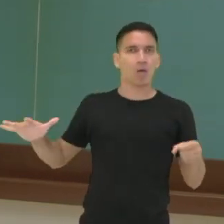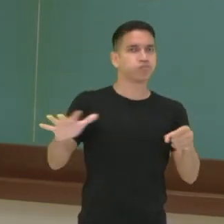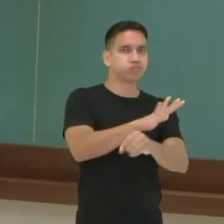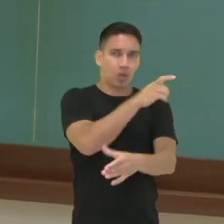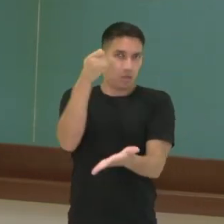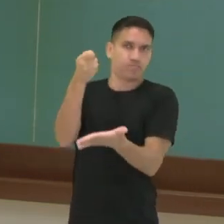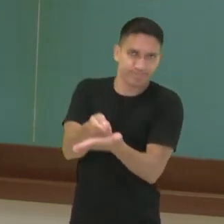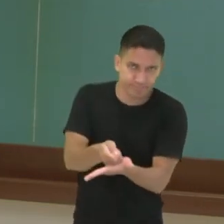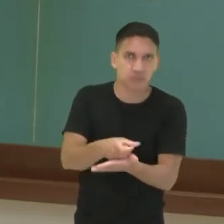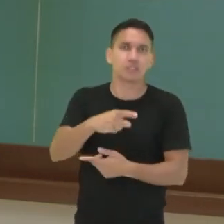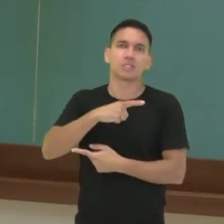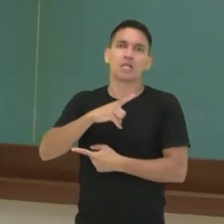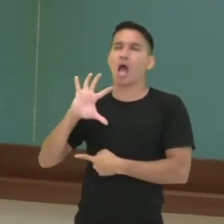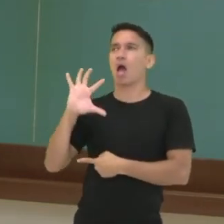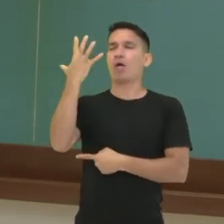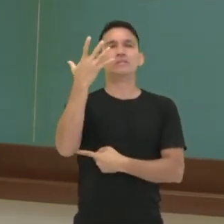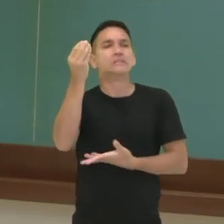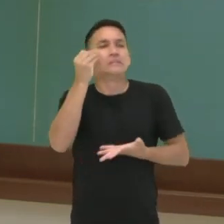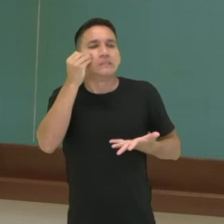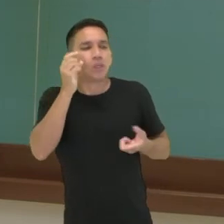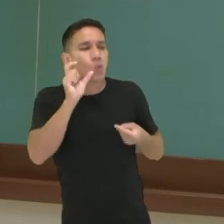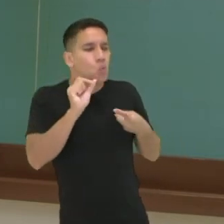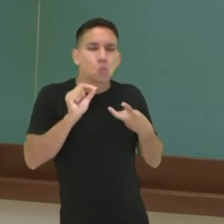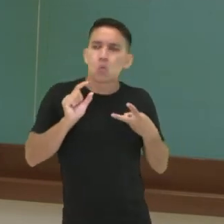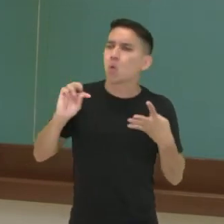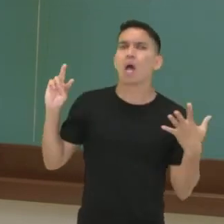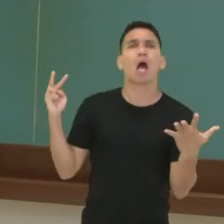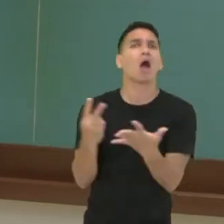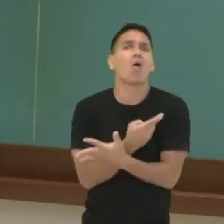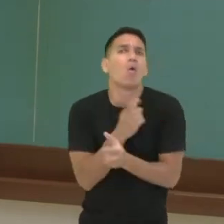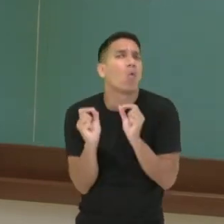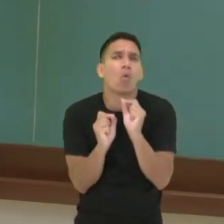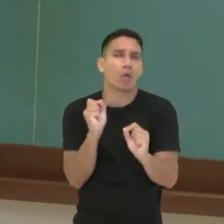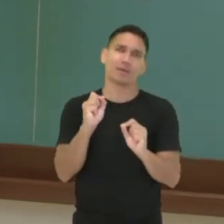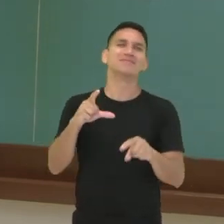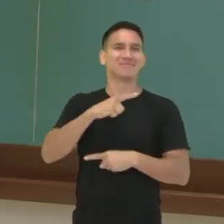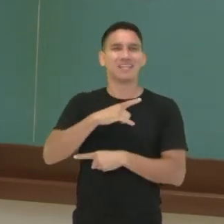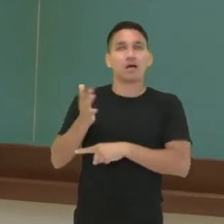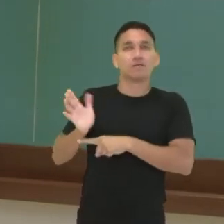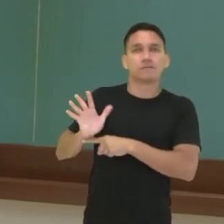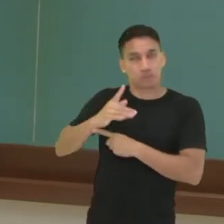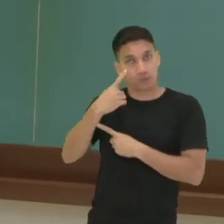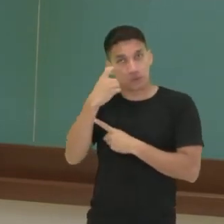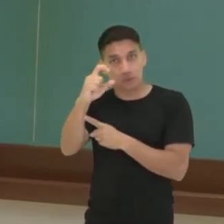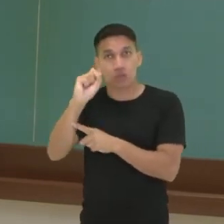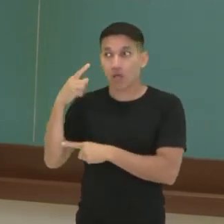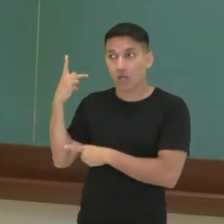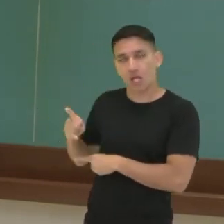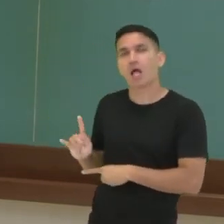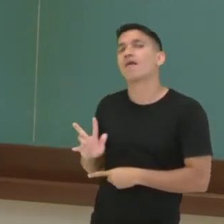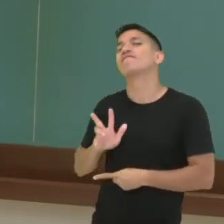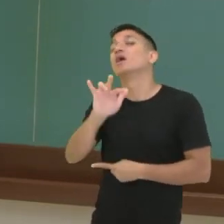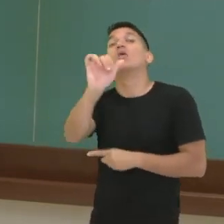totalitarismo, esse fenômeno, tentando entender esse fenômeno. Inclusive tem um filme bem interessante em que ela vai